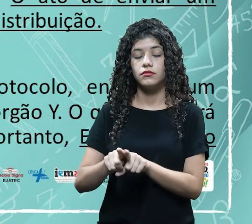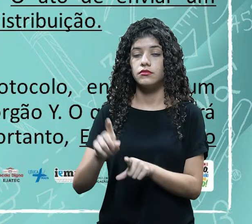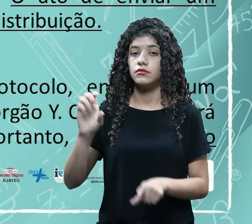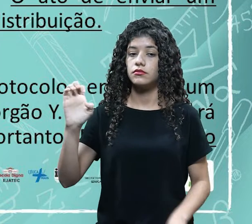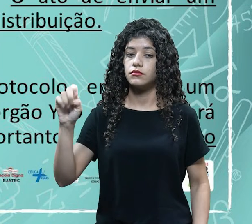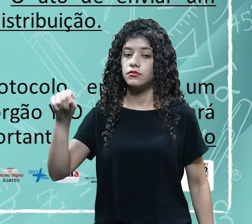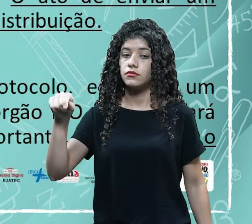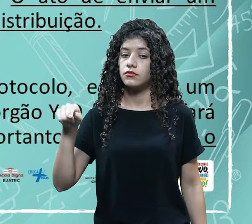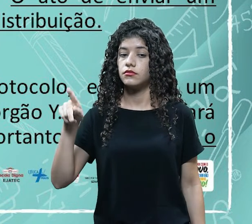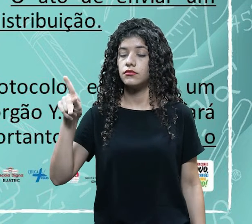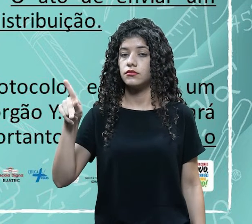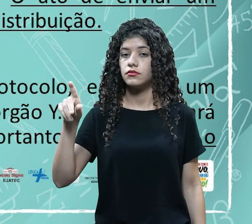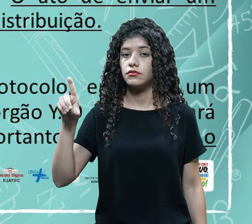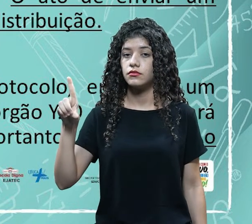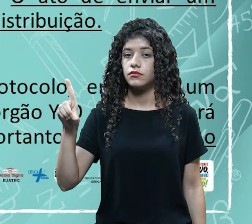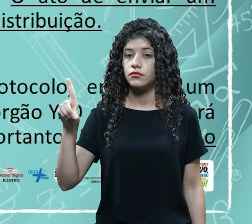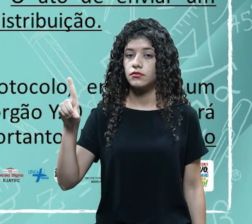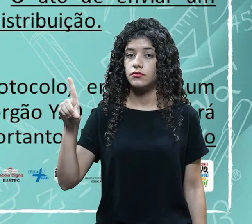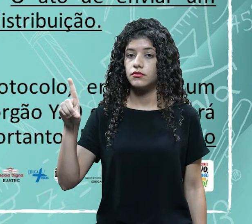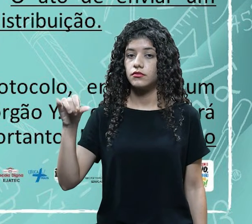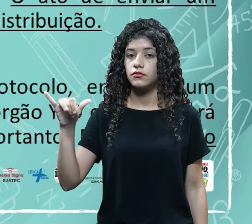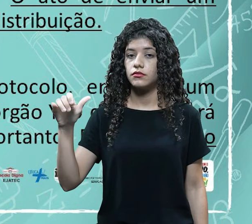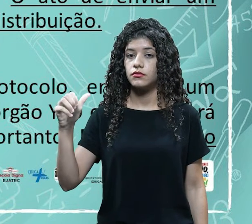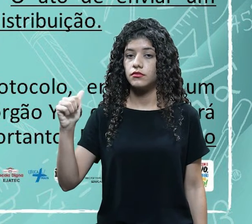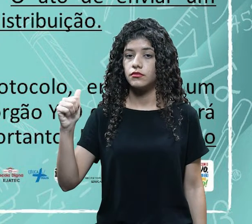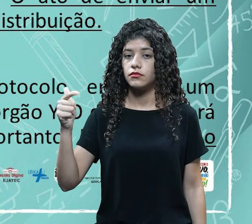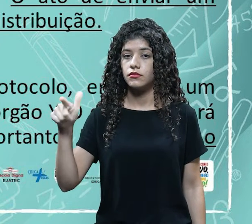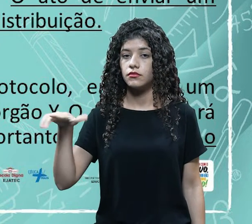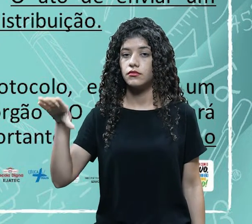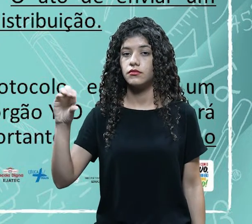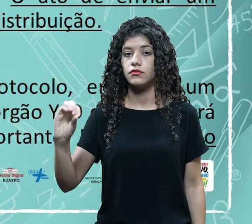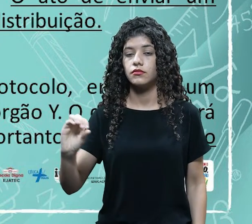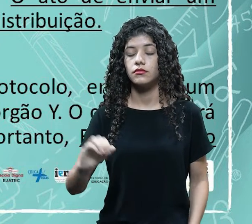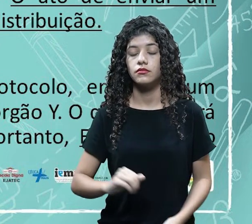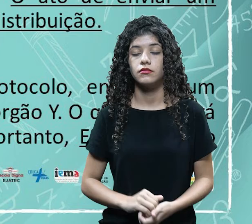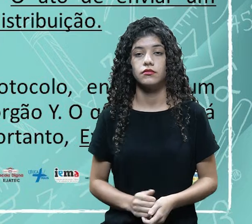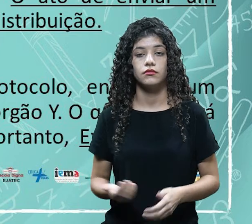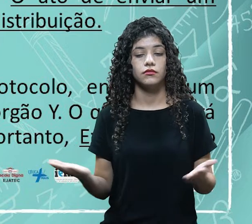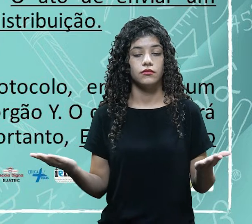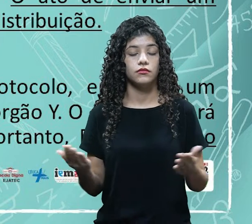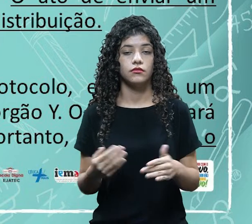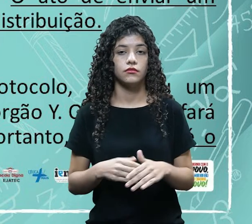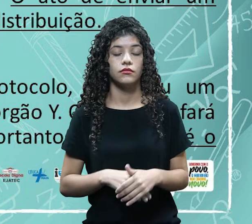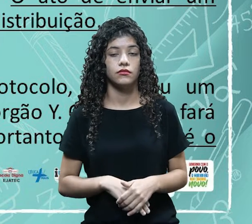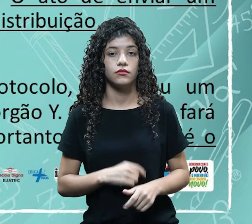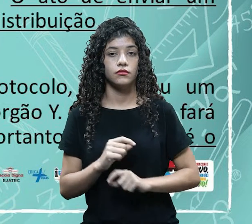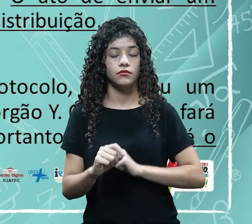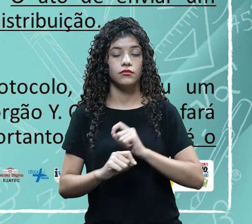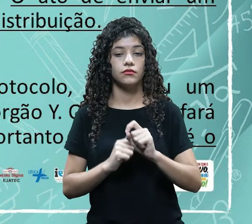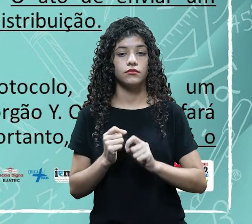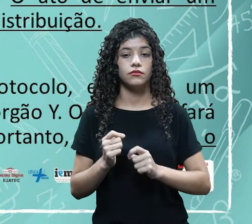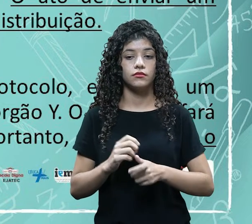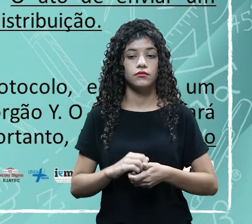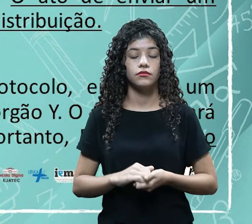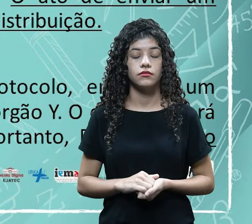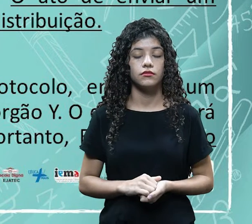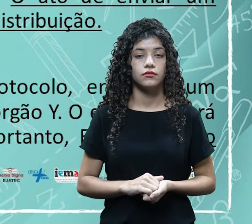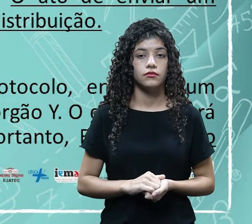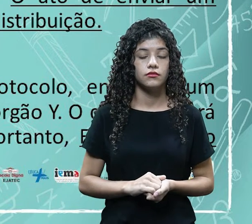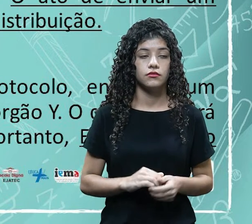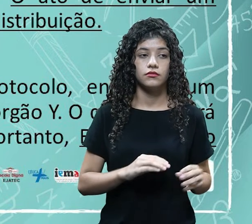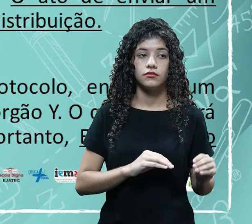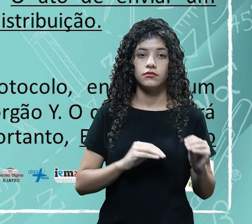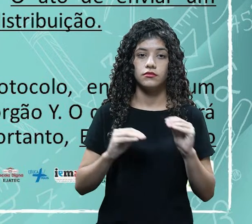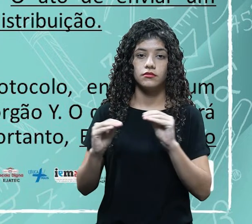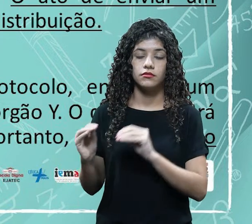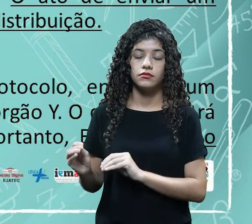responsável, para o setor destinatário. Agora você já recebeu, classificou, registrou e vai guardar o documento? Não. Então,